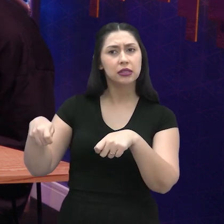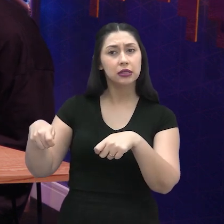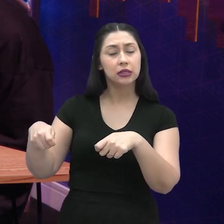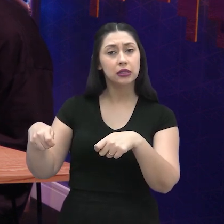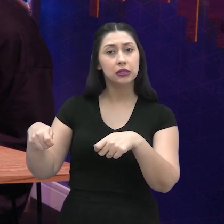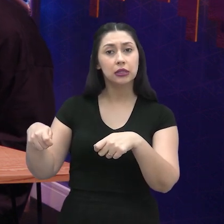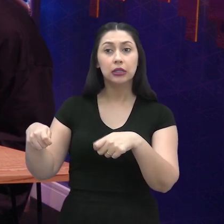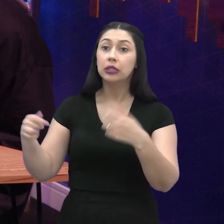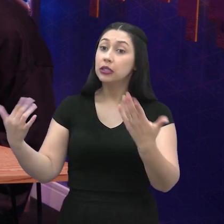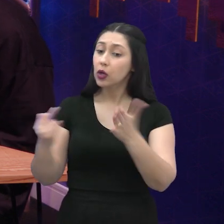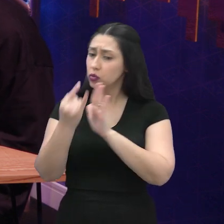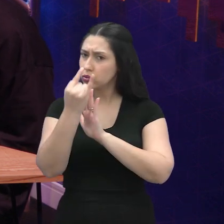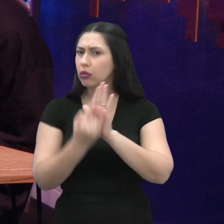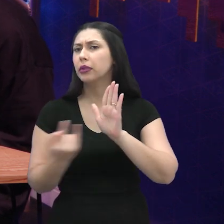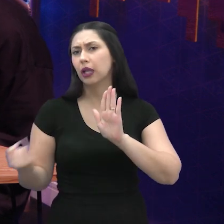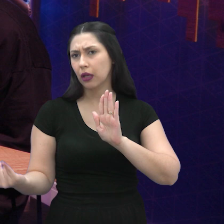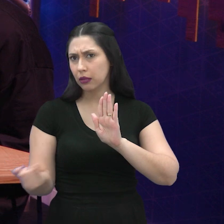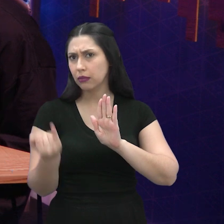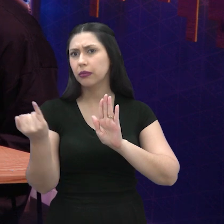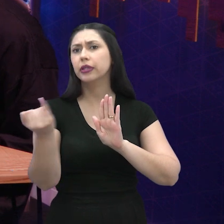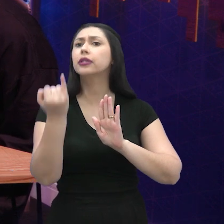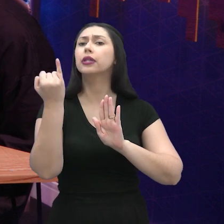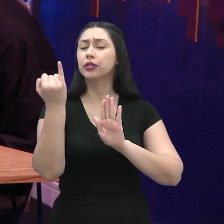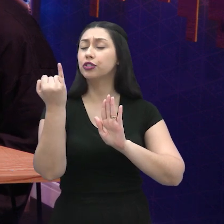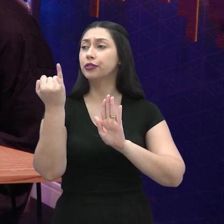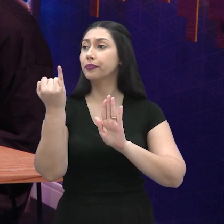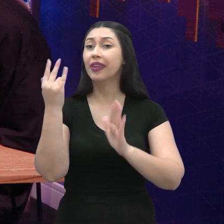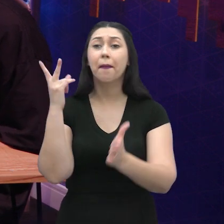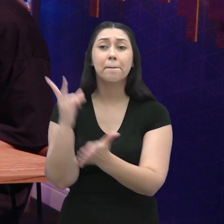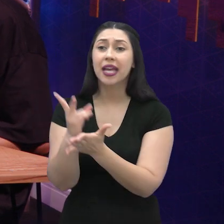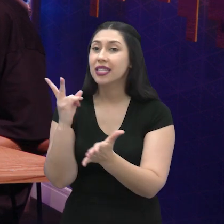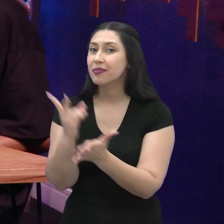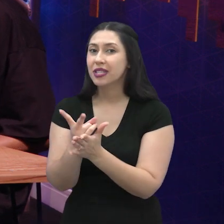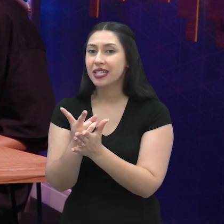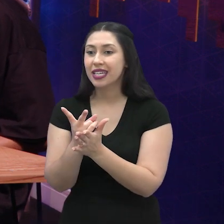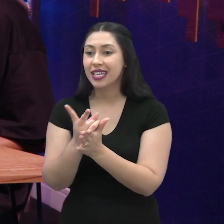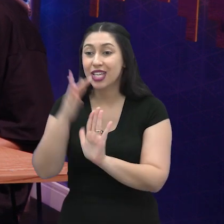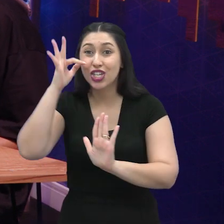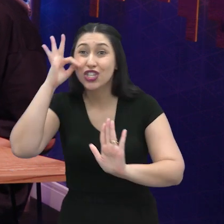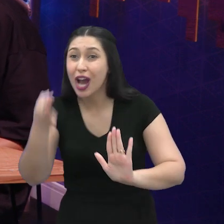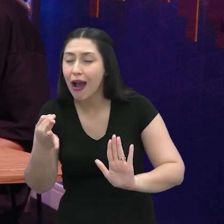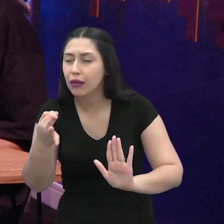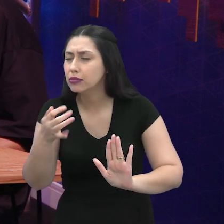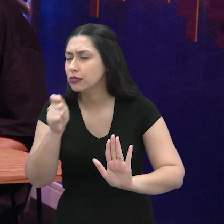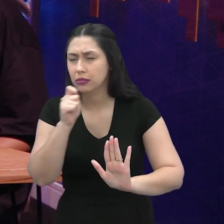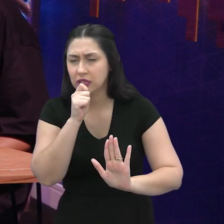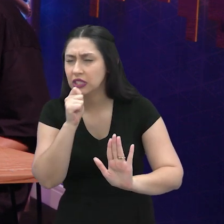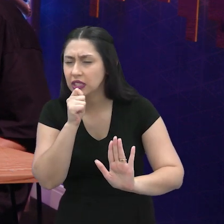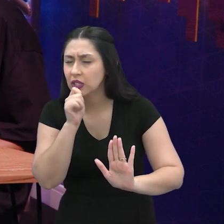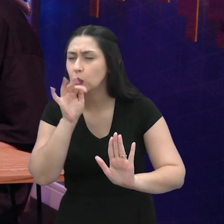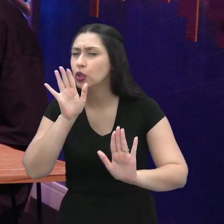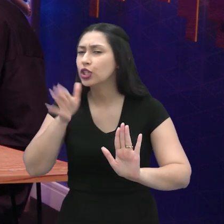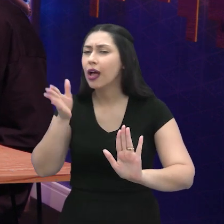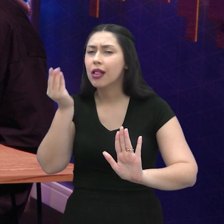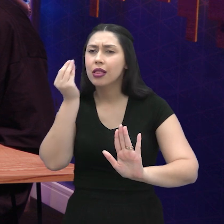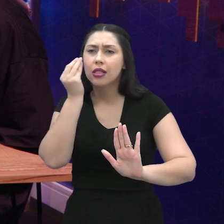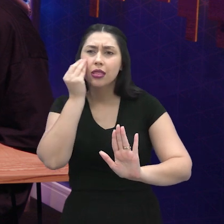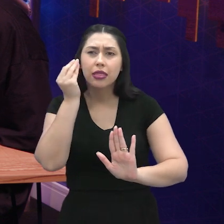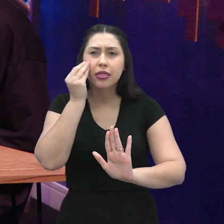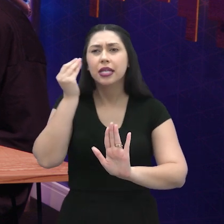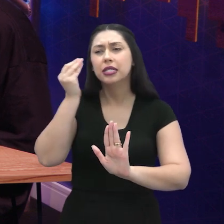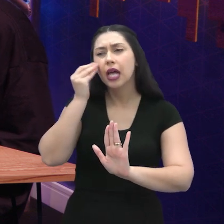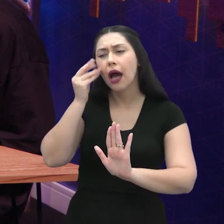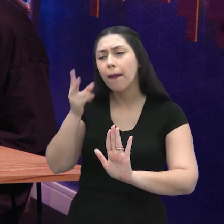né? Então eu acho que o documento é super válido para, se não for algo de imediato, que pelo menos a gente